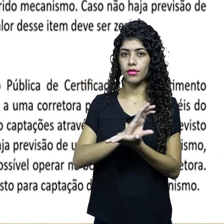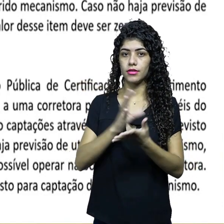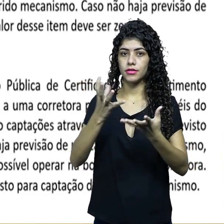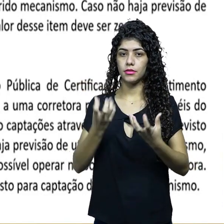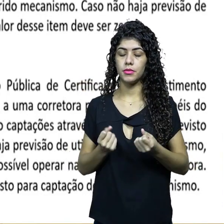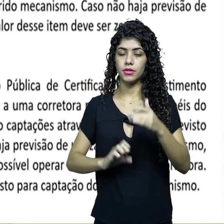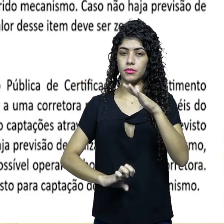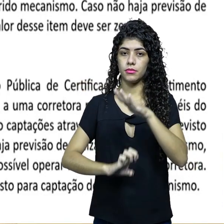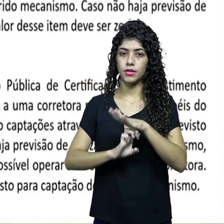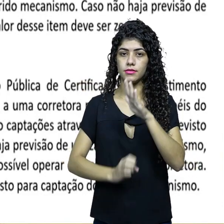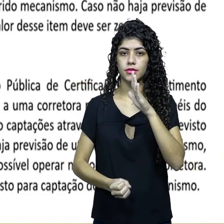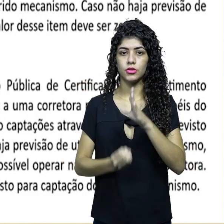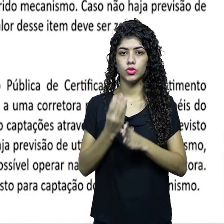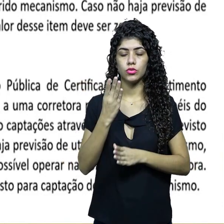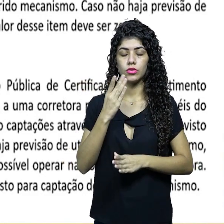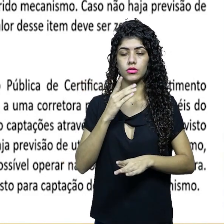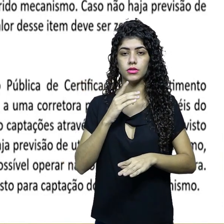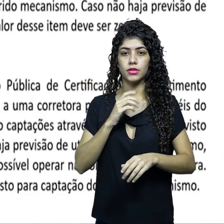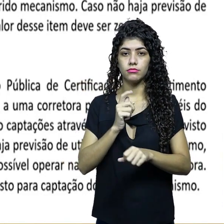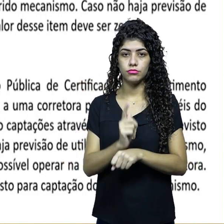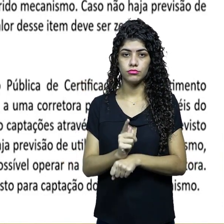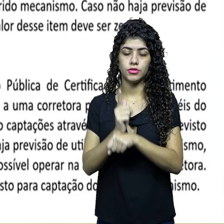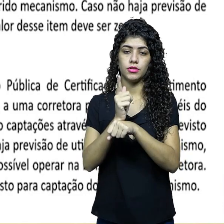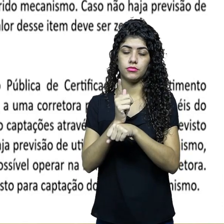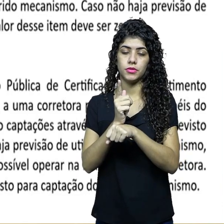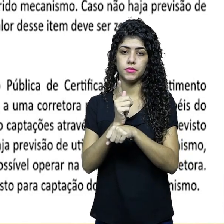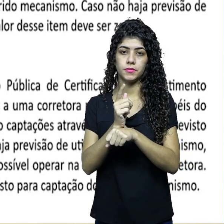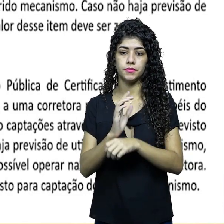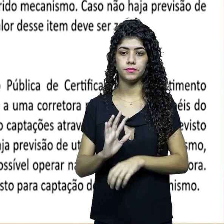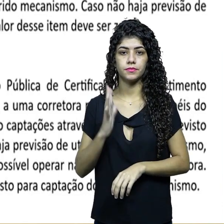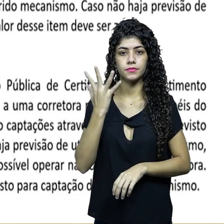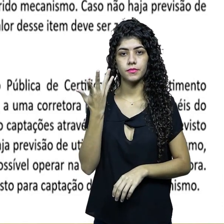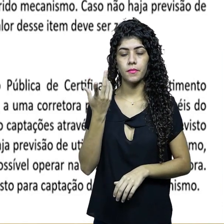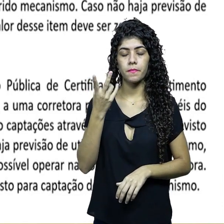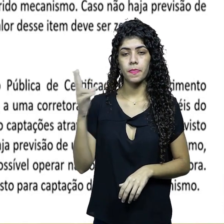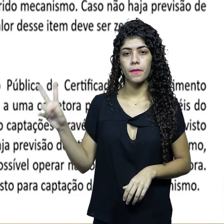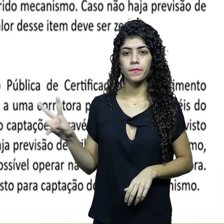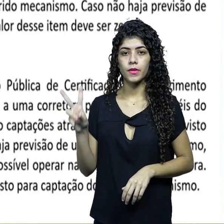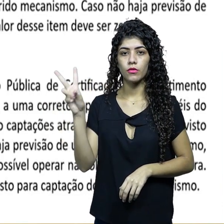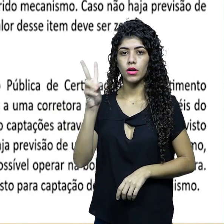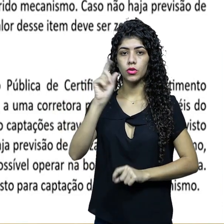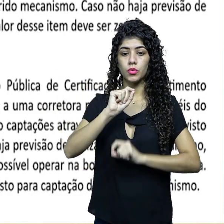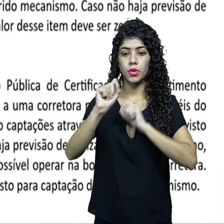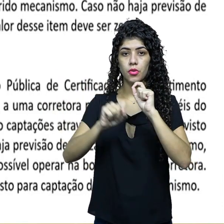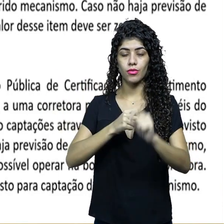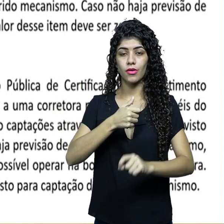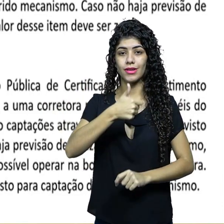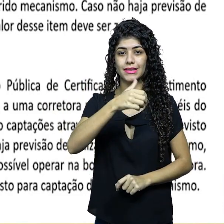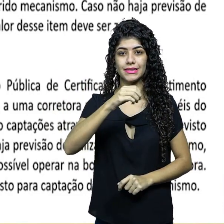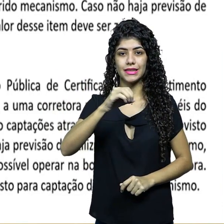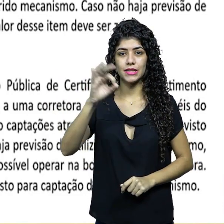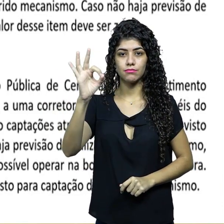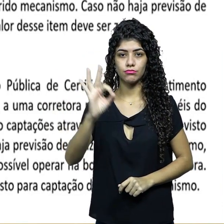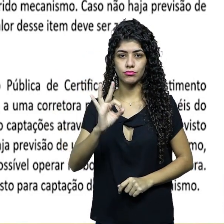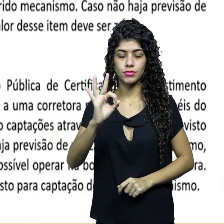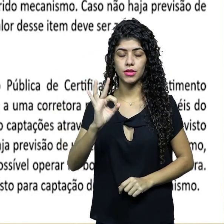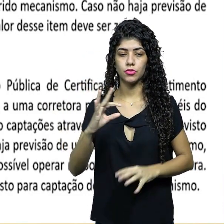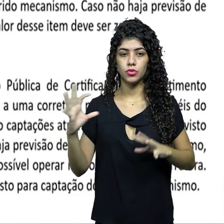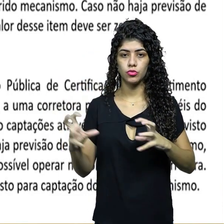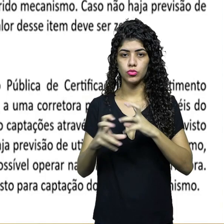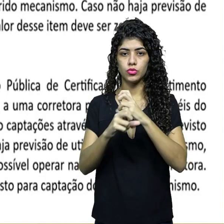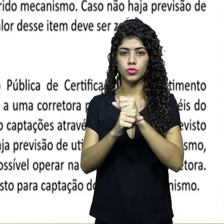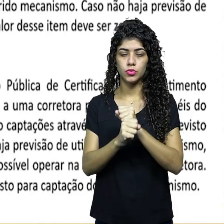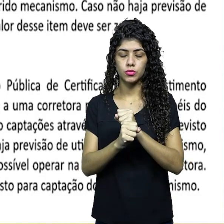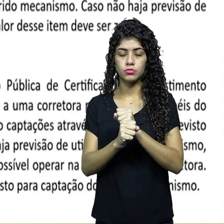parte da empresa produtora pelos serviços de gestão da obra realizada. Seu valor máximo é de 10% do chamado total de